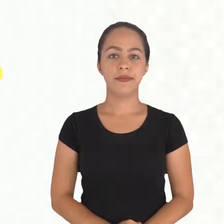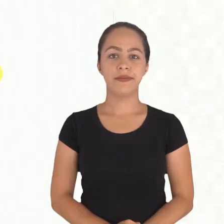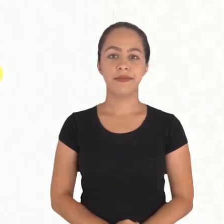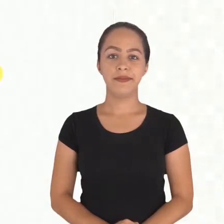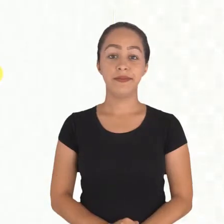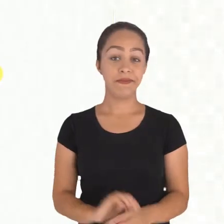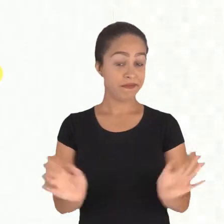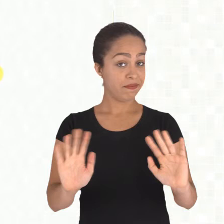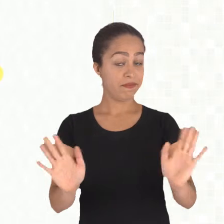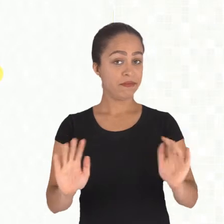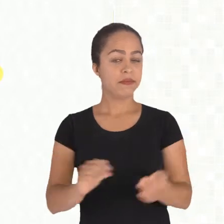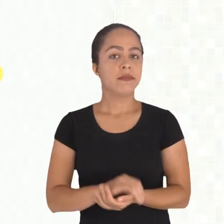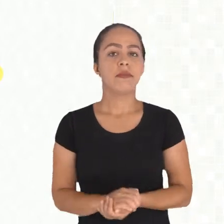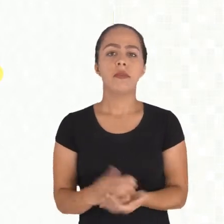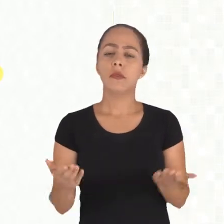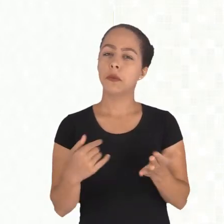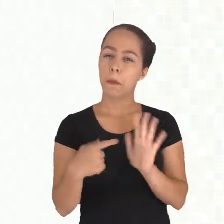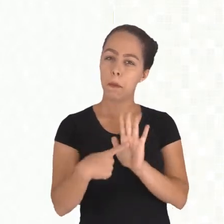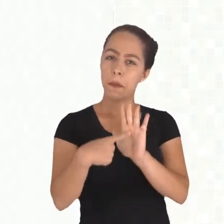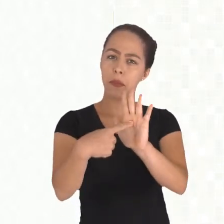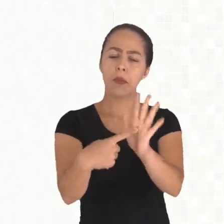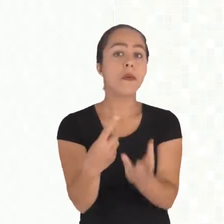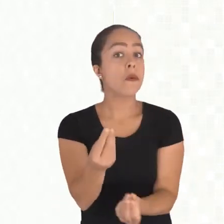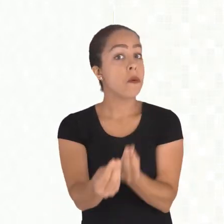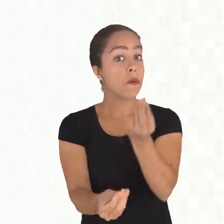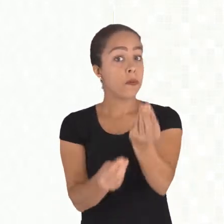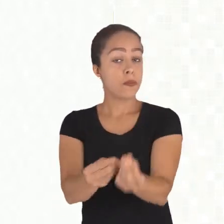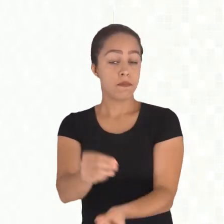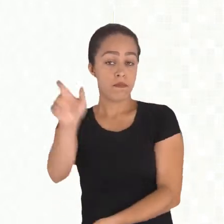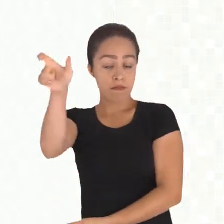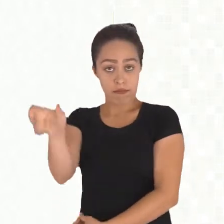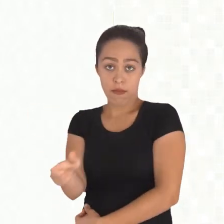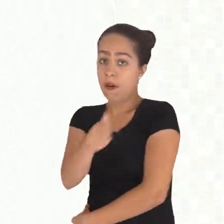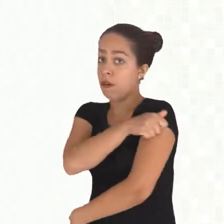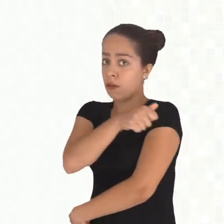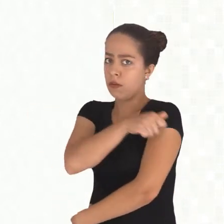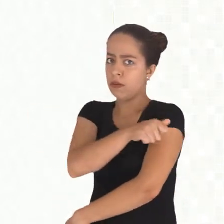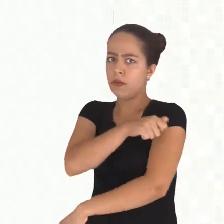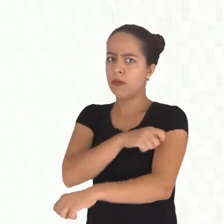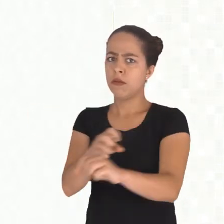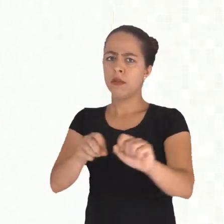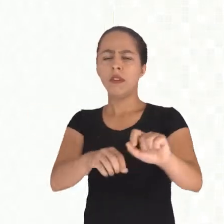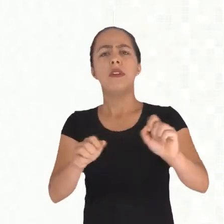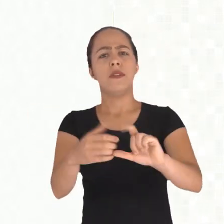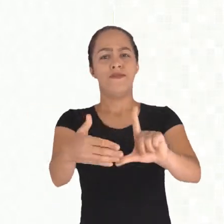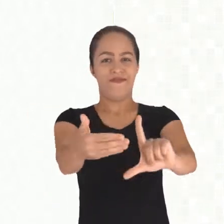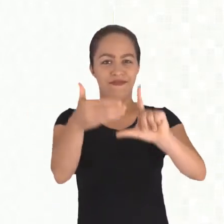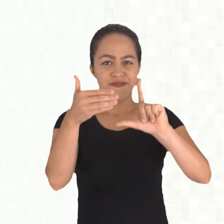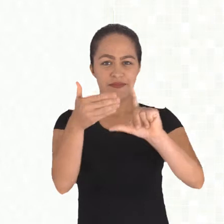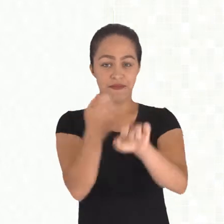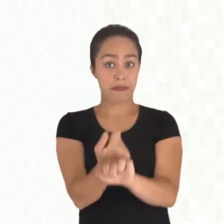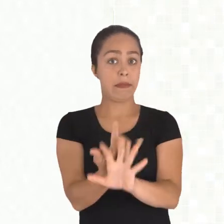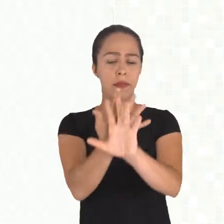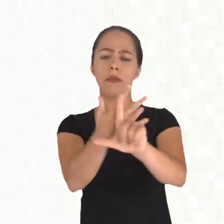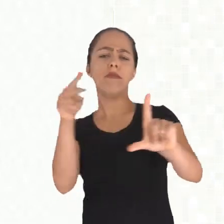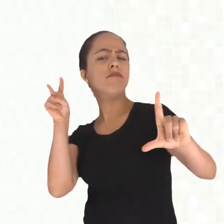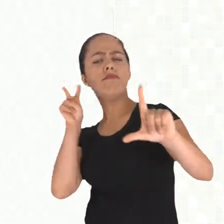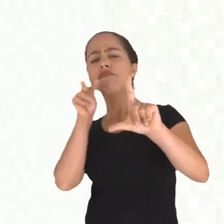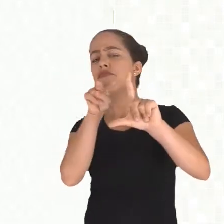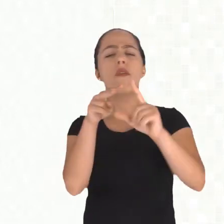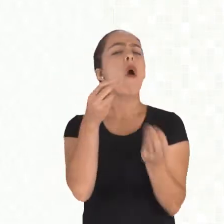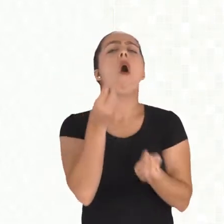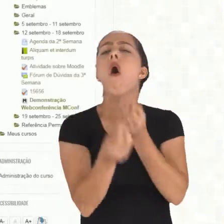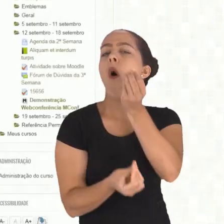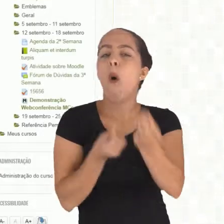olá agora quero mostrar para você como é que o aluno vê a webconferência uma vez que ele entra dentro de uma